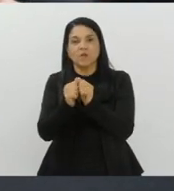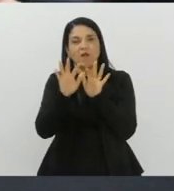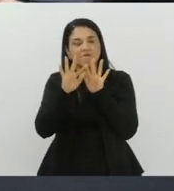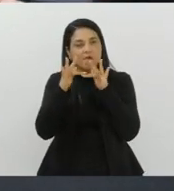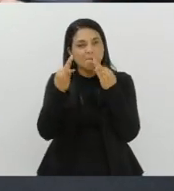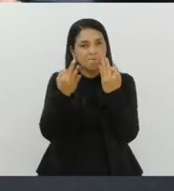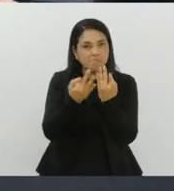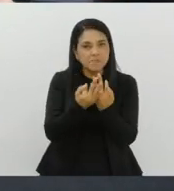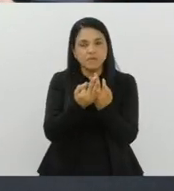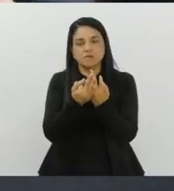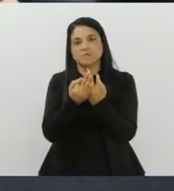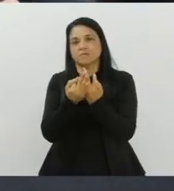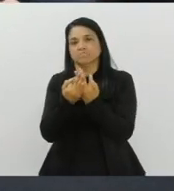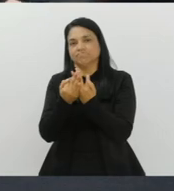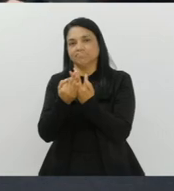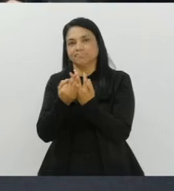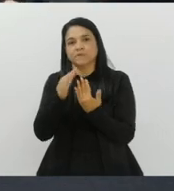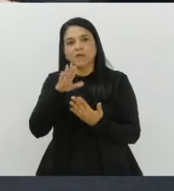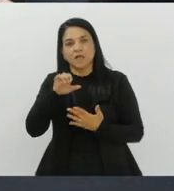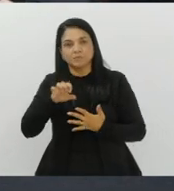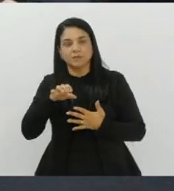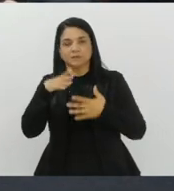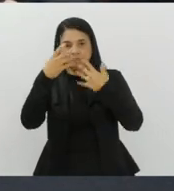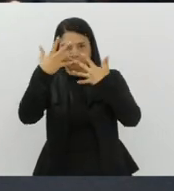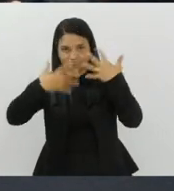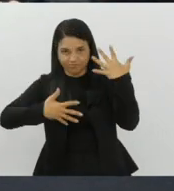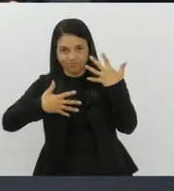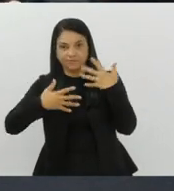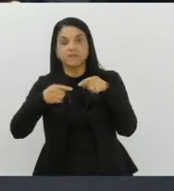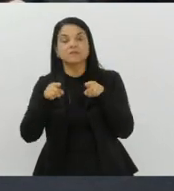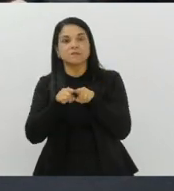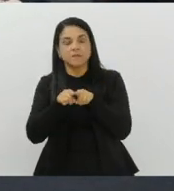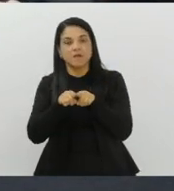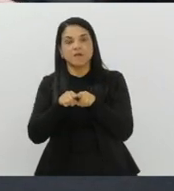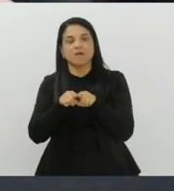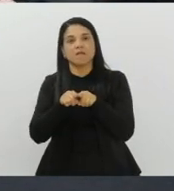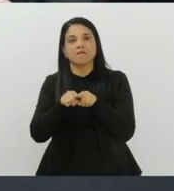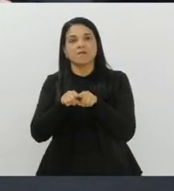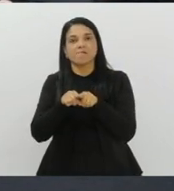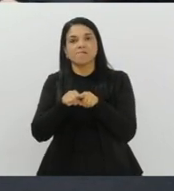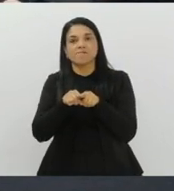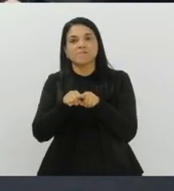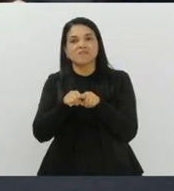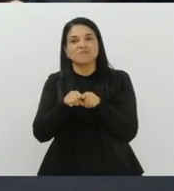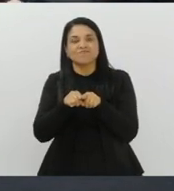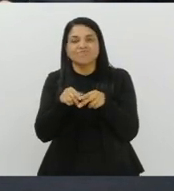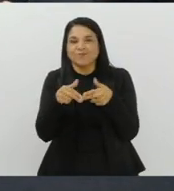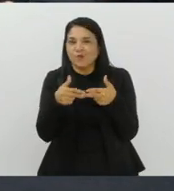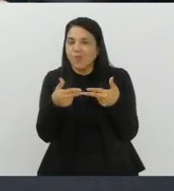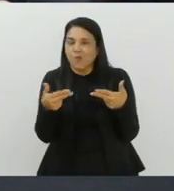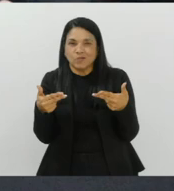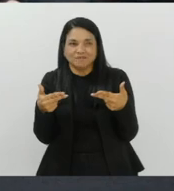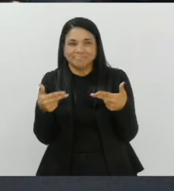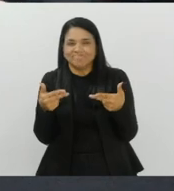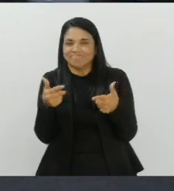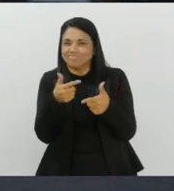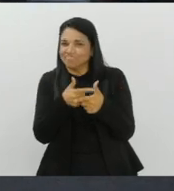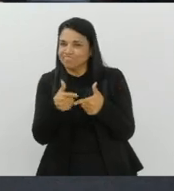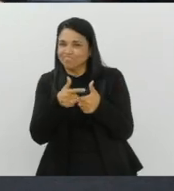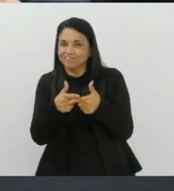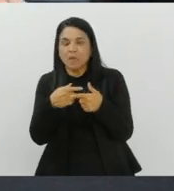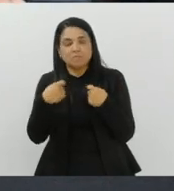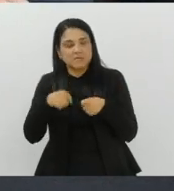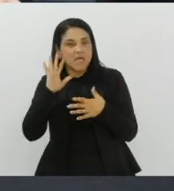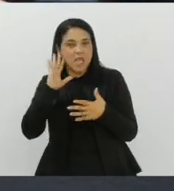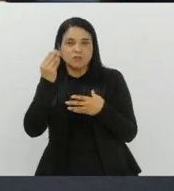com os familiares, com as mães atípicas. Então, coisas desse nível têm que ser resolvidas